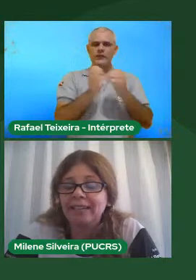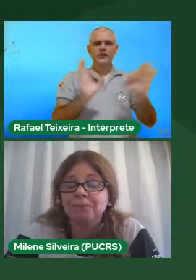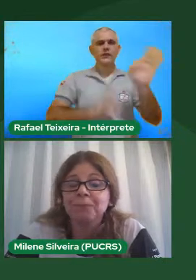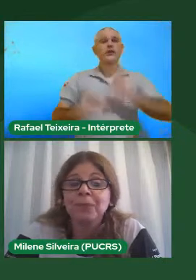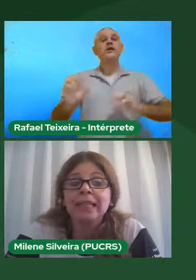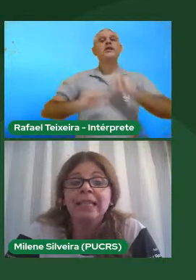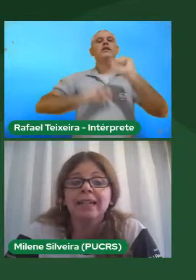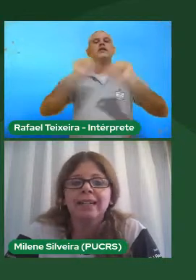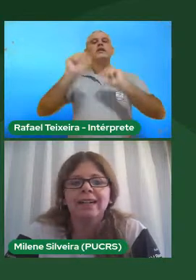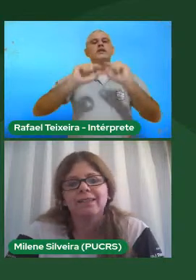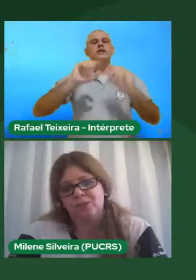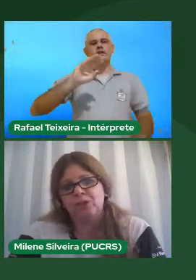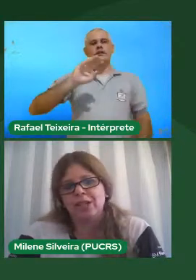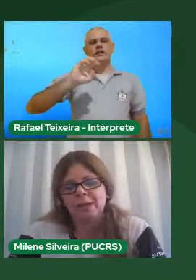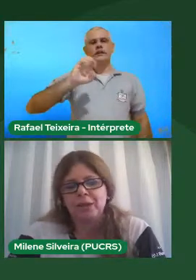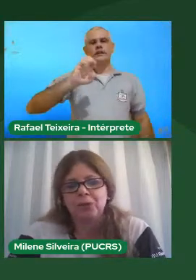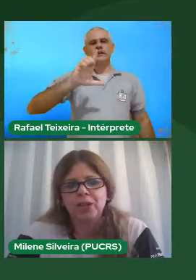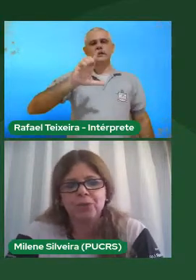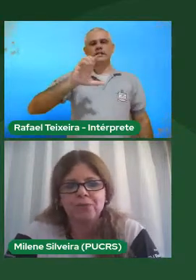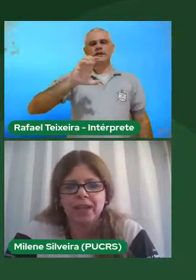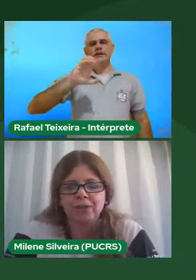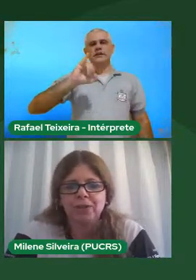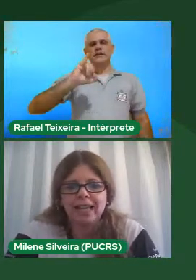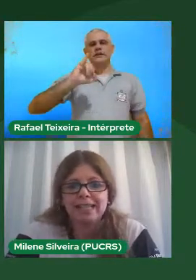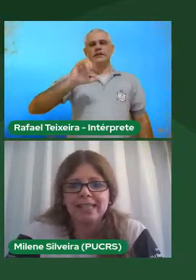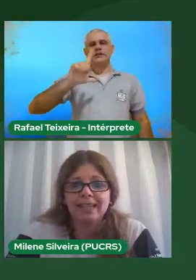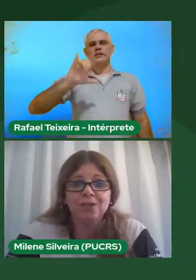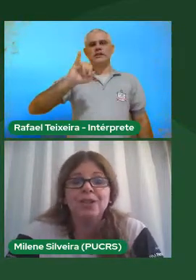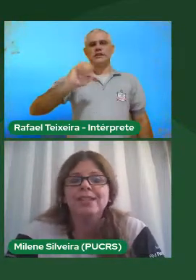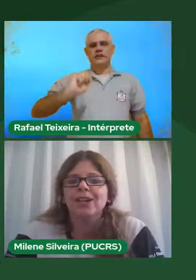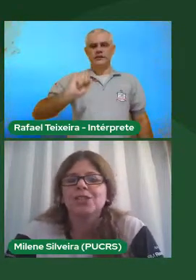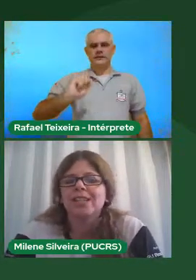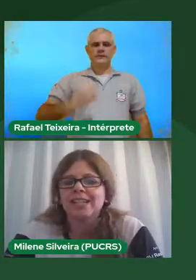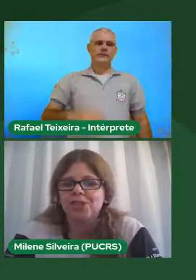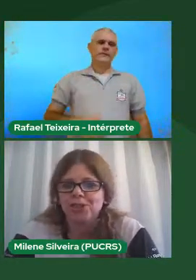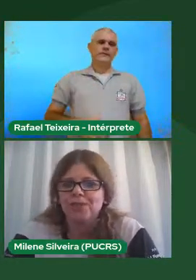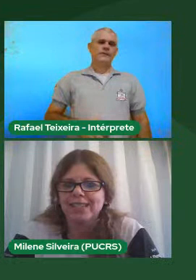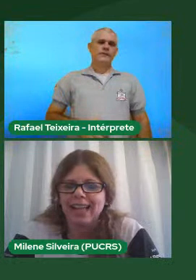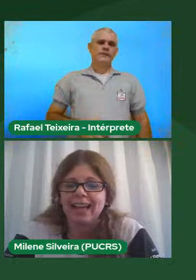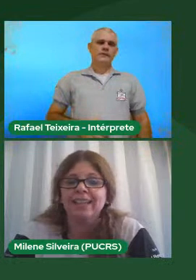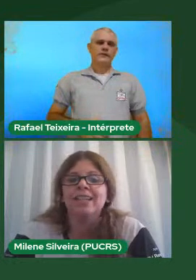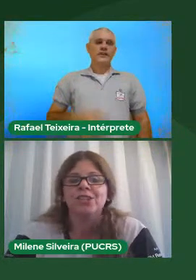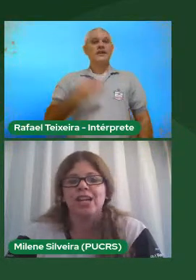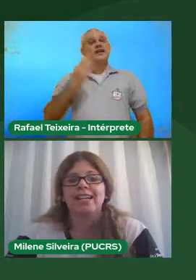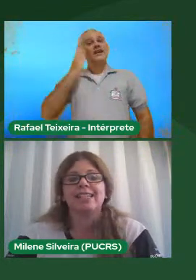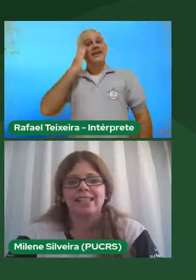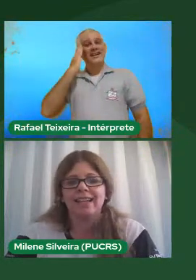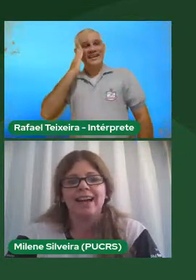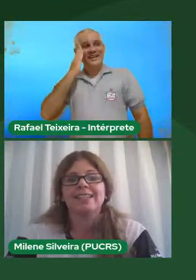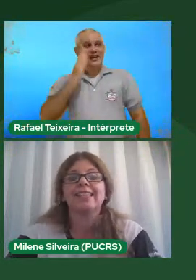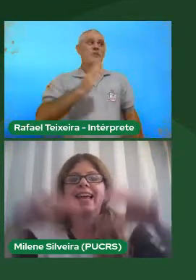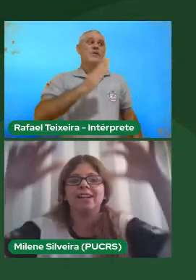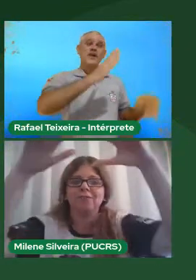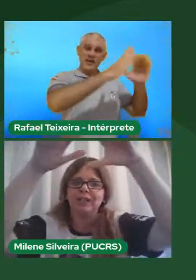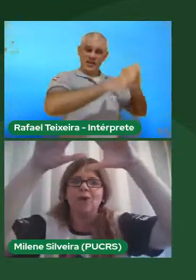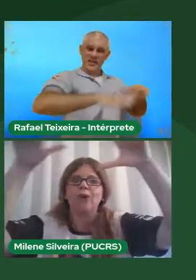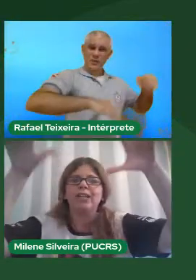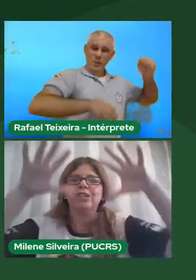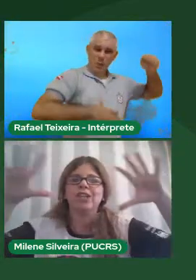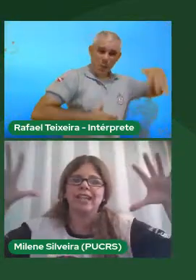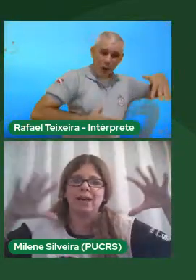falaram na nossa abertura do evento, né, esse ano, são as nossas divas, né, de IHC, as que